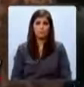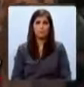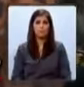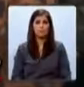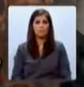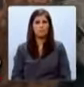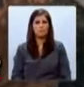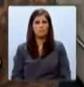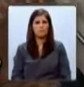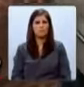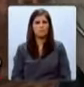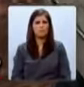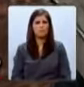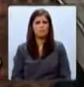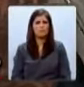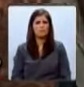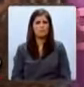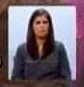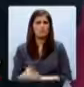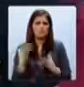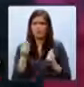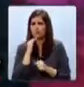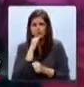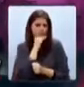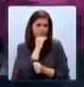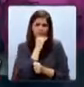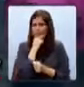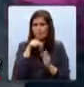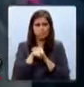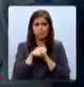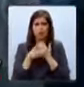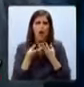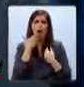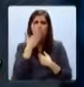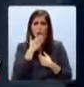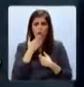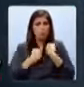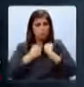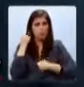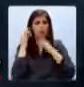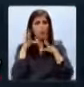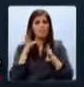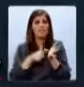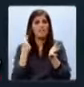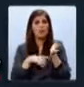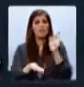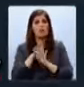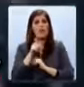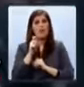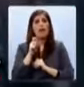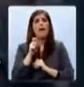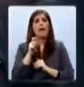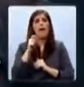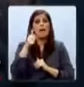E no papel das aulas está muito frio. É um protesto contra a falta de condições na EB2, 3